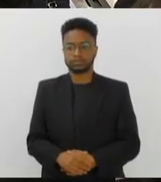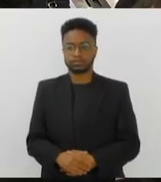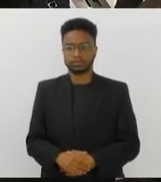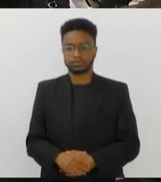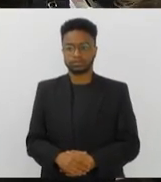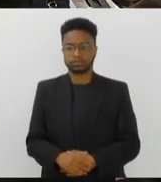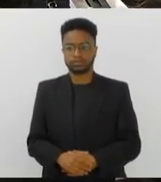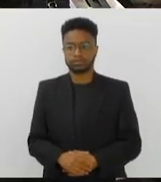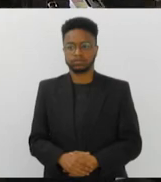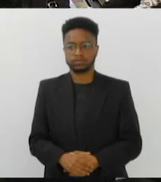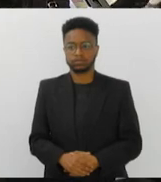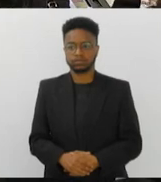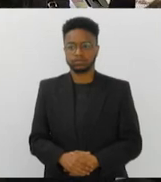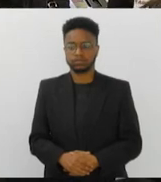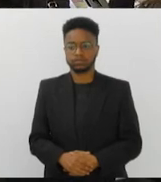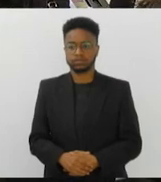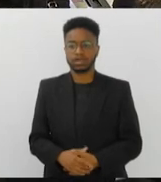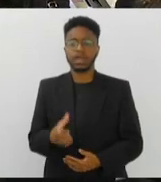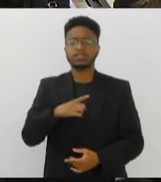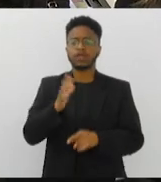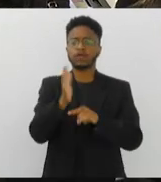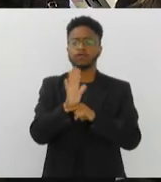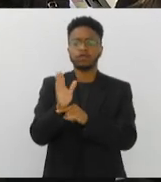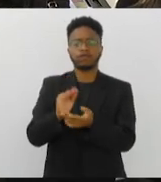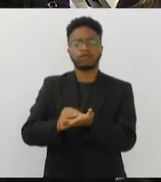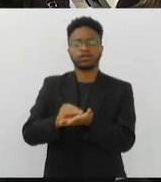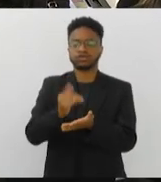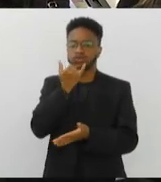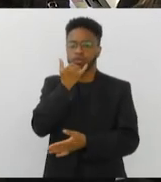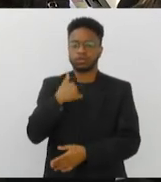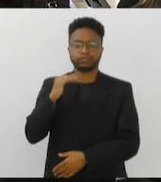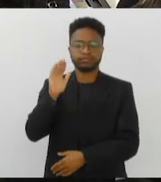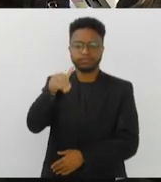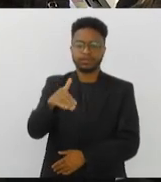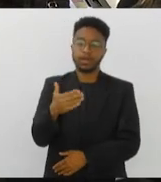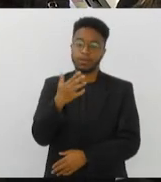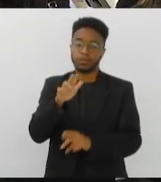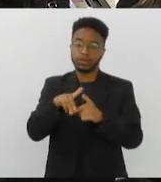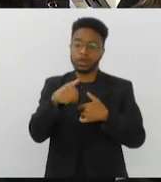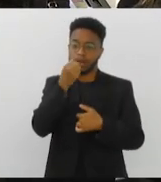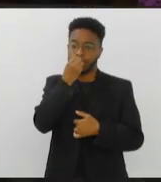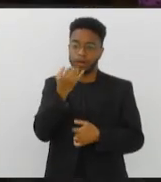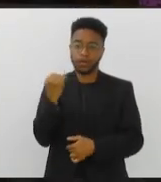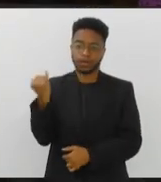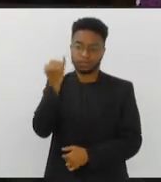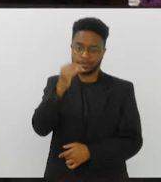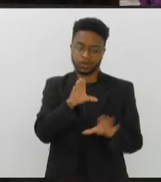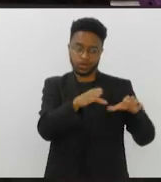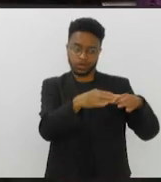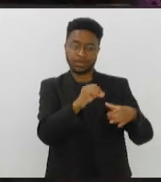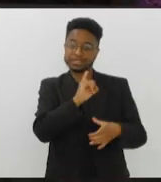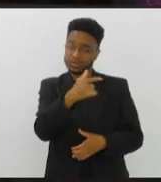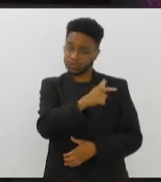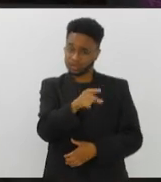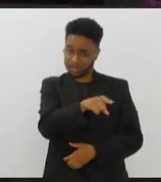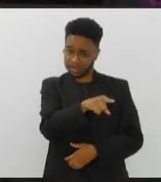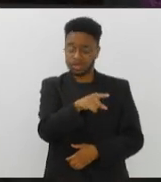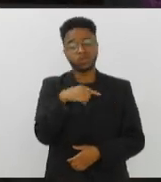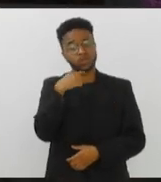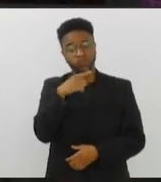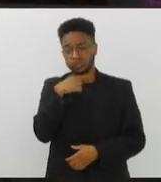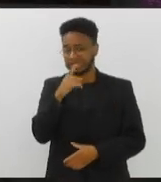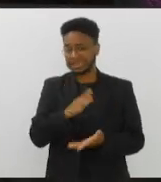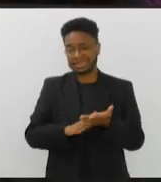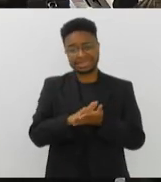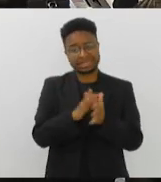Ah, mas tem um vídeo ainda? Ah, tem mais um vídeo, eu ia saltar. Por isso que é bom o cerimonial. Sem esse cerimonial, a gente também não consegue fazer nada